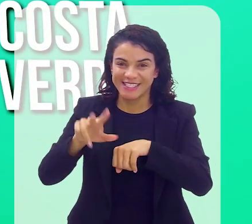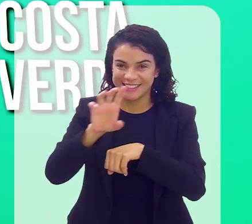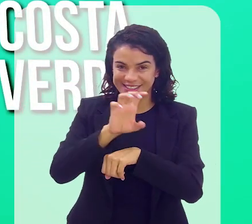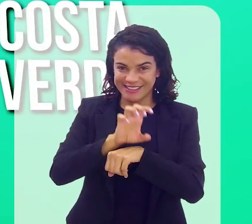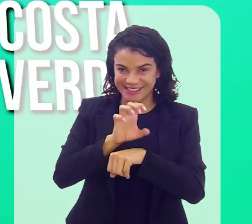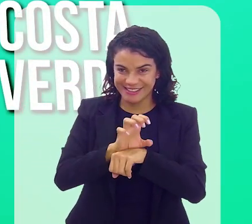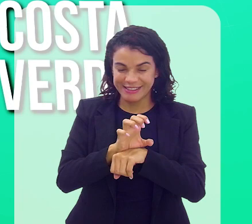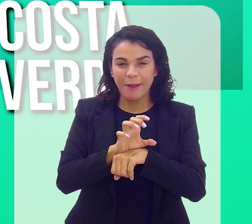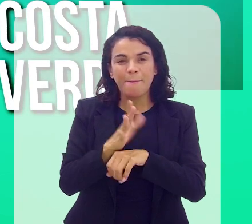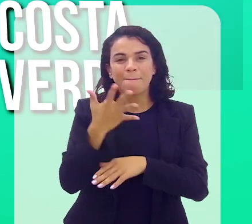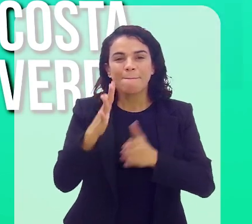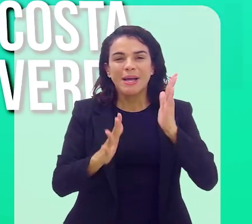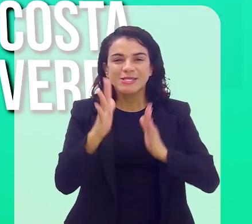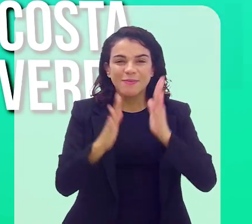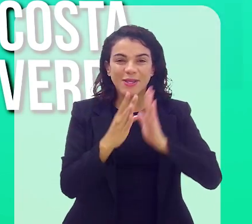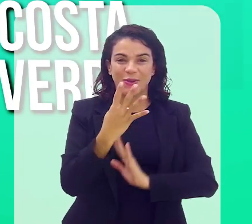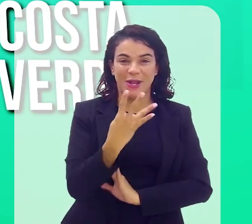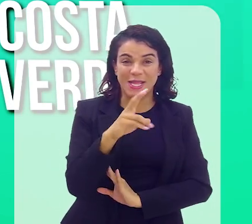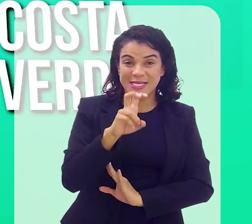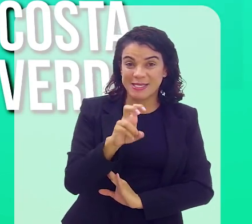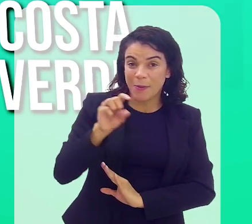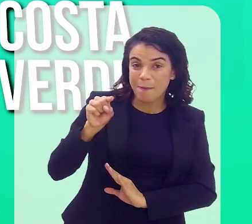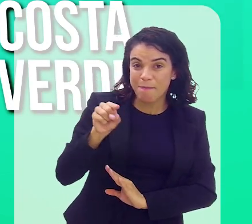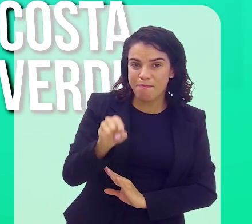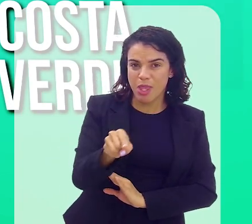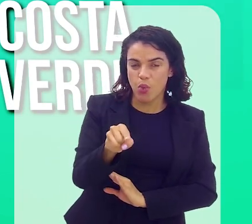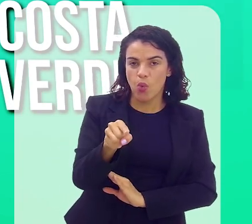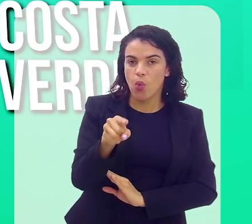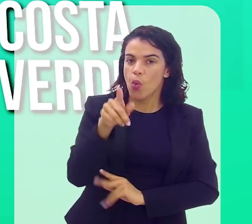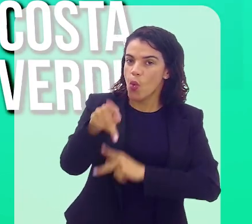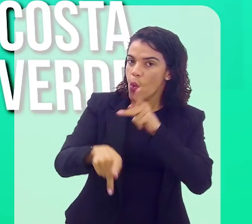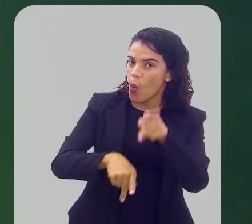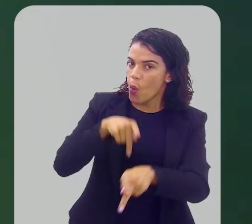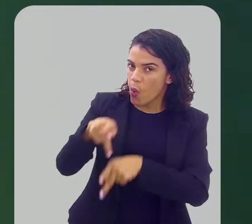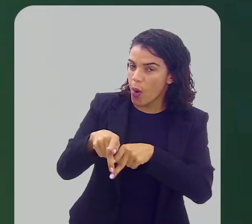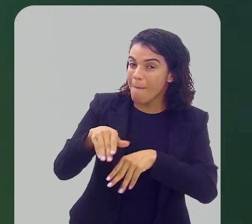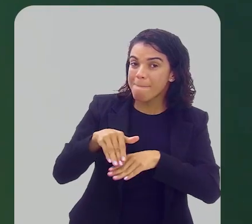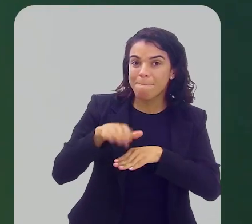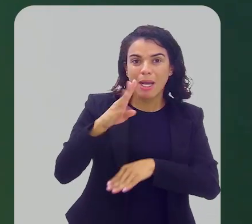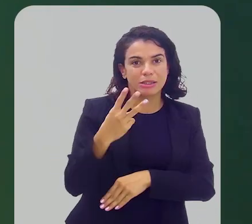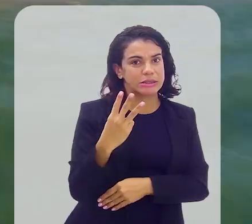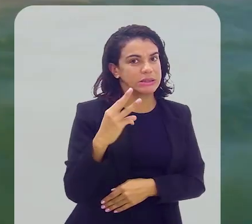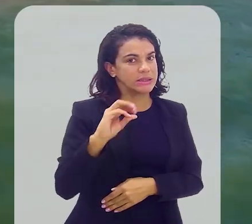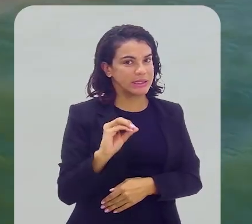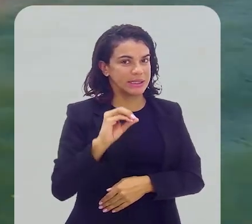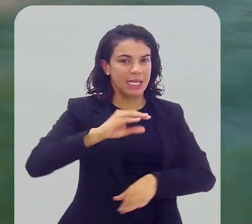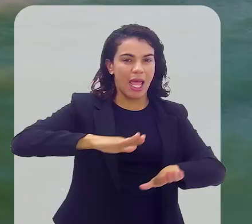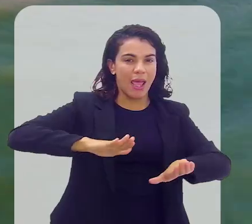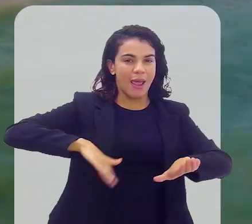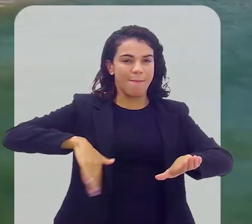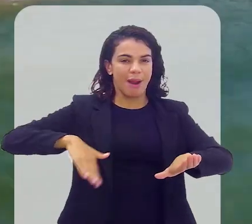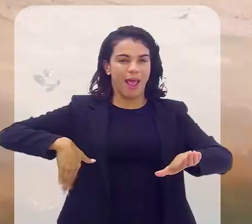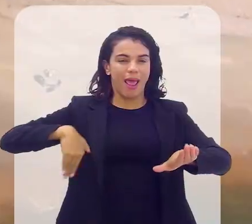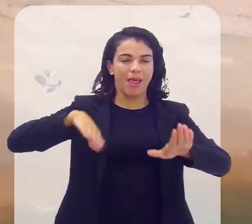perto de Angra dos Reis. Tem cerca de 45 mil habitantes e mais de 30 praias.